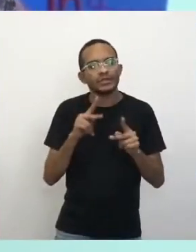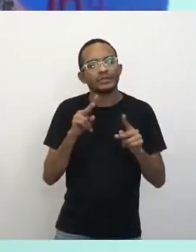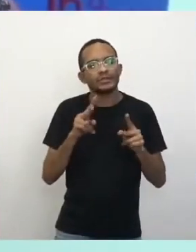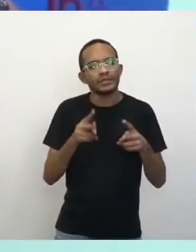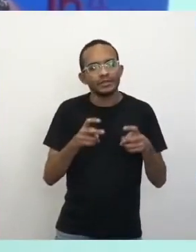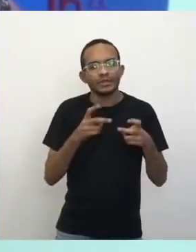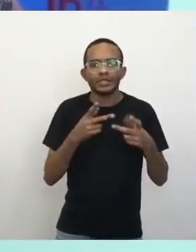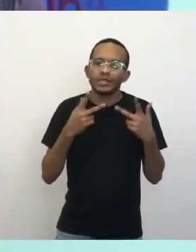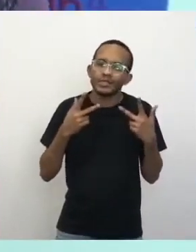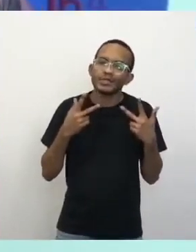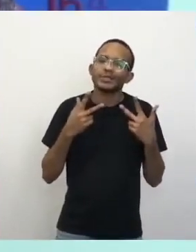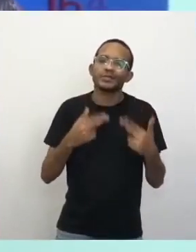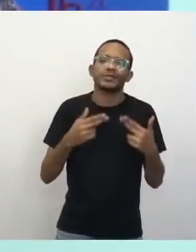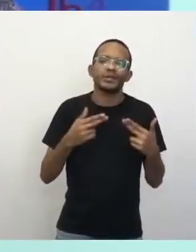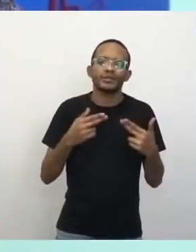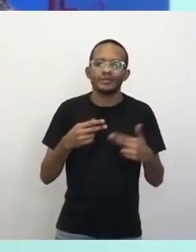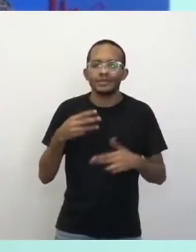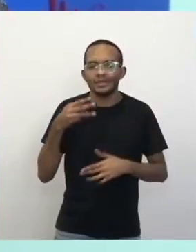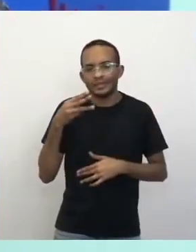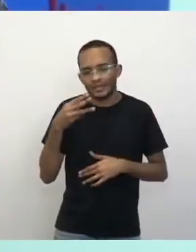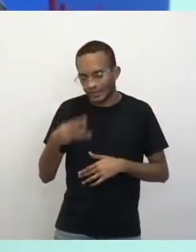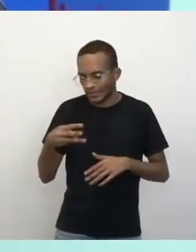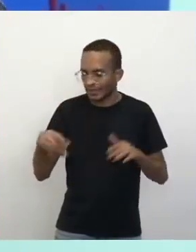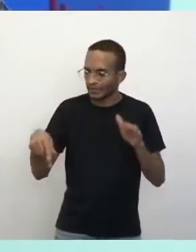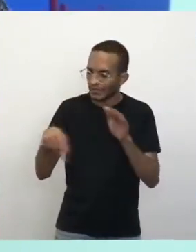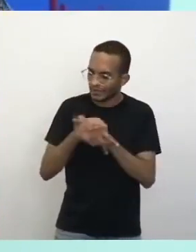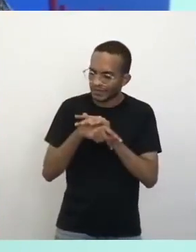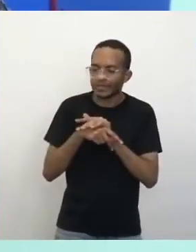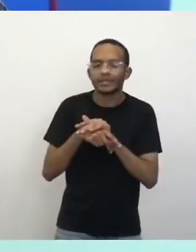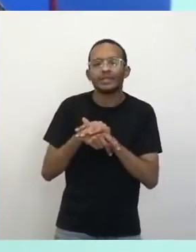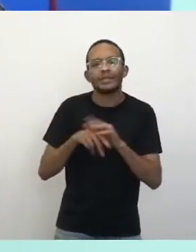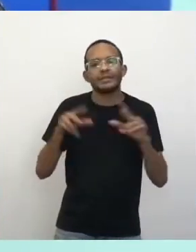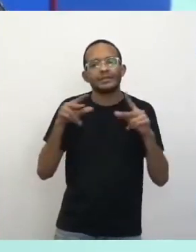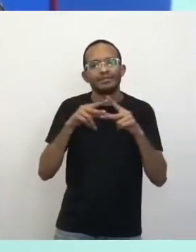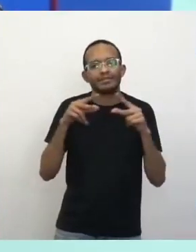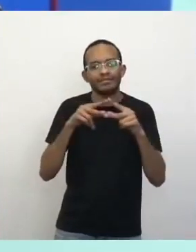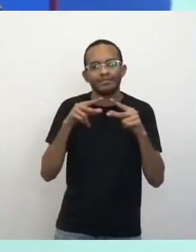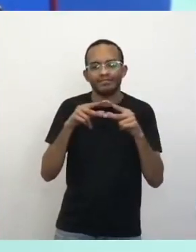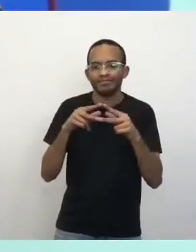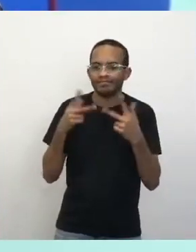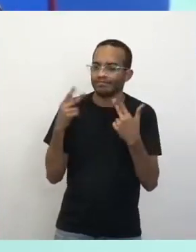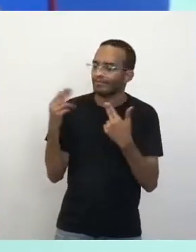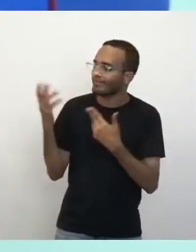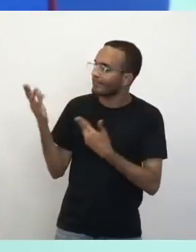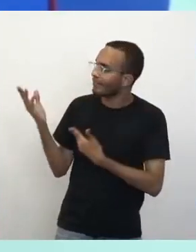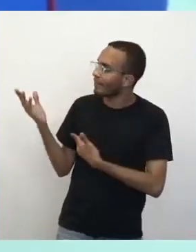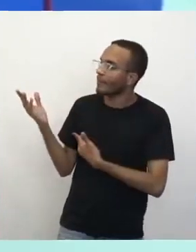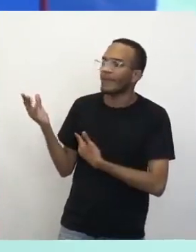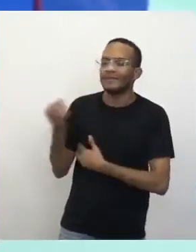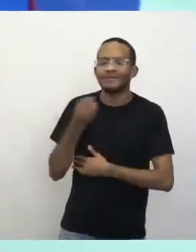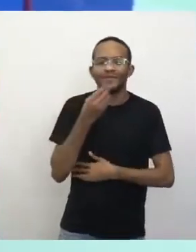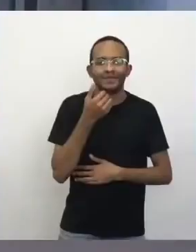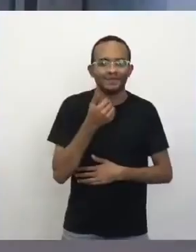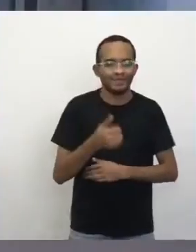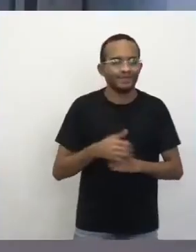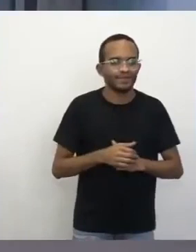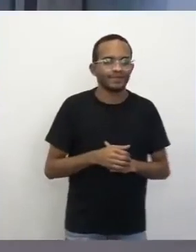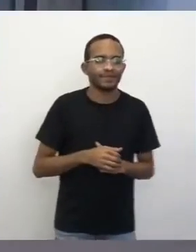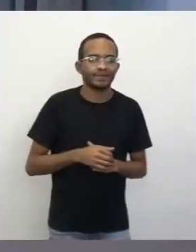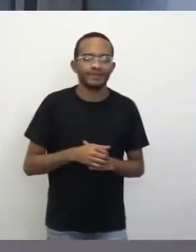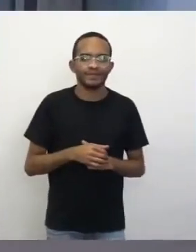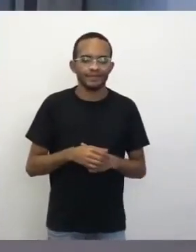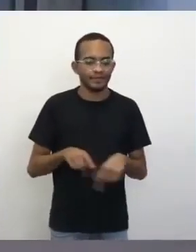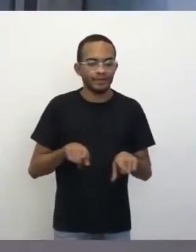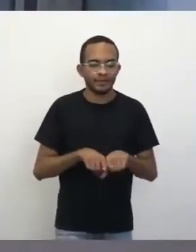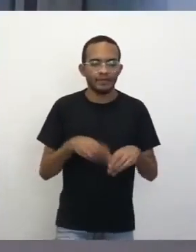vão dar exatamente 3 pirâmides iguaizinhas a essa aqui. Certo? Muito bem. Agora,